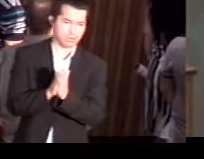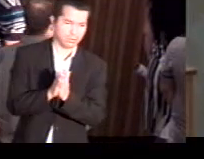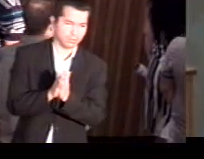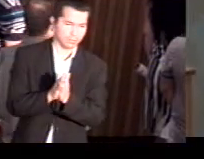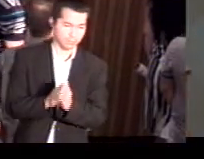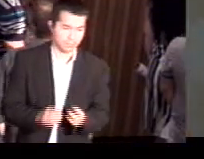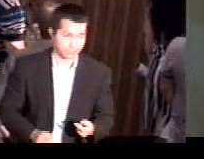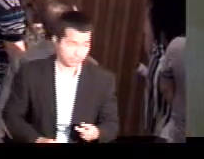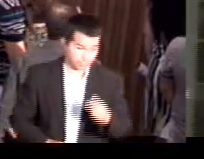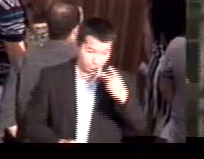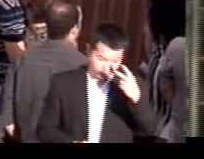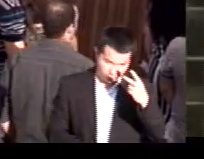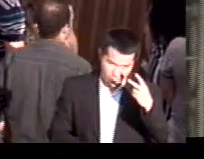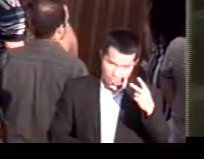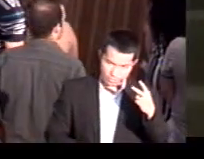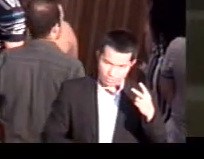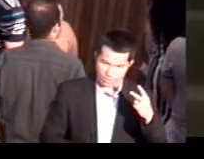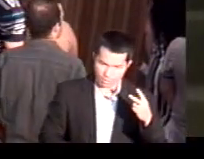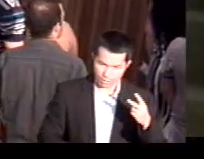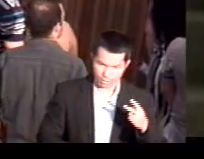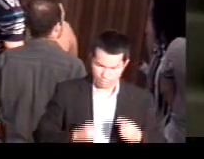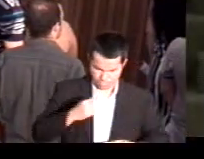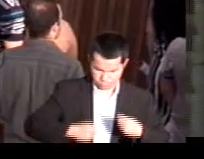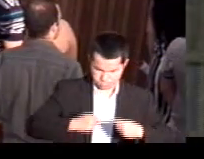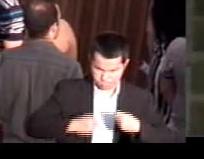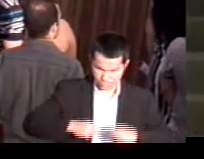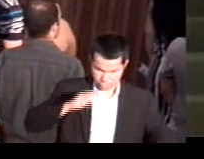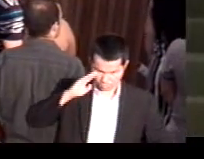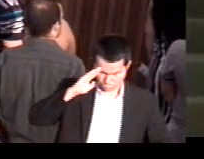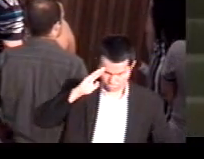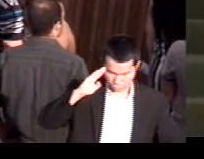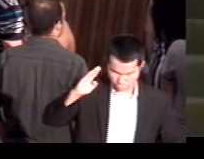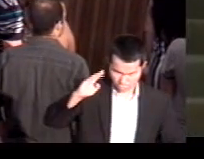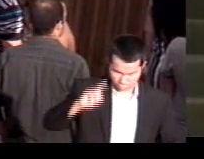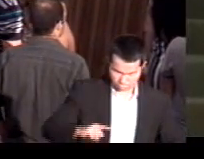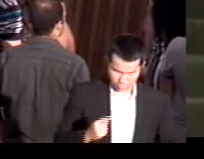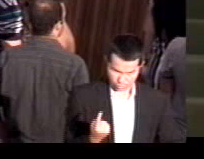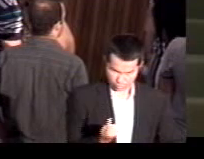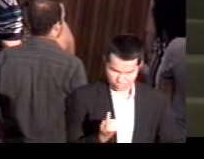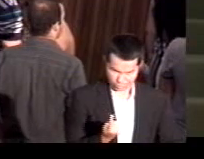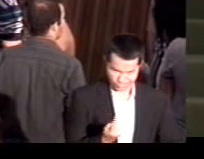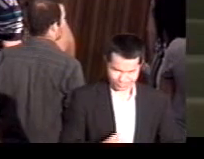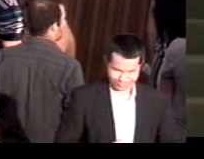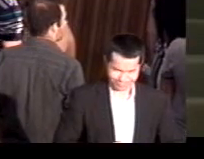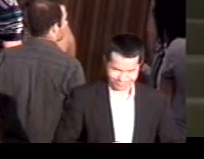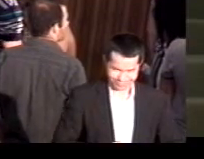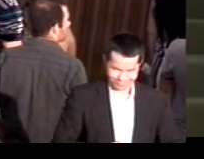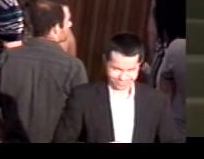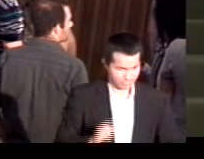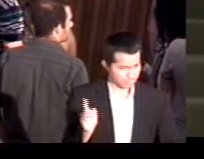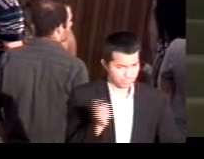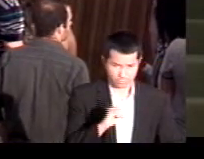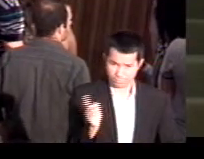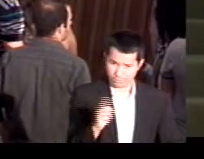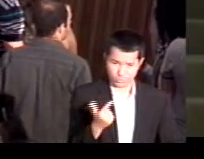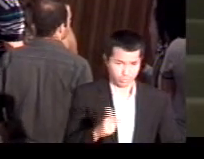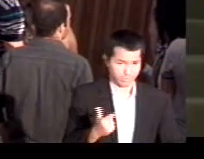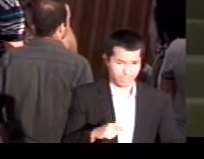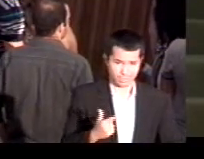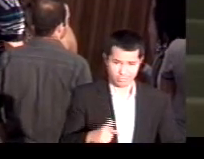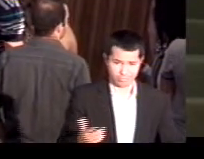numa batalha, um soldado não vai sozinho. Você já viu um exército de um soldado